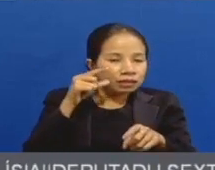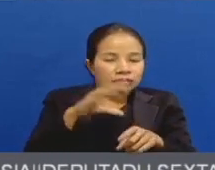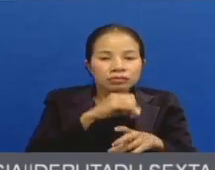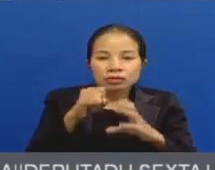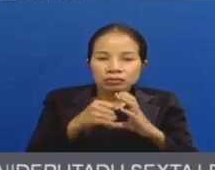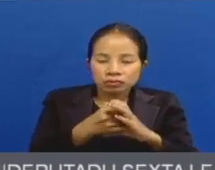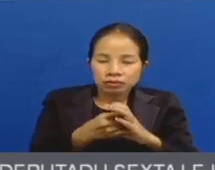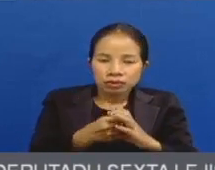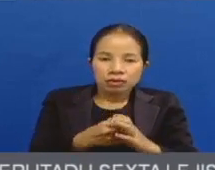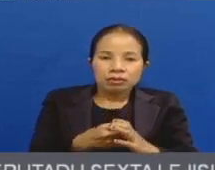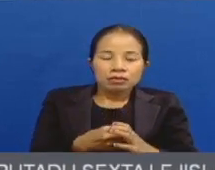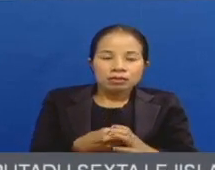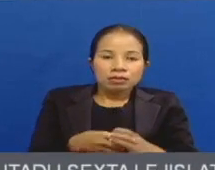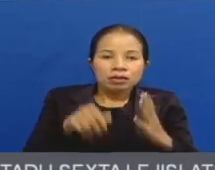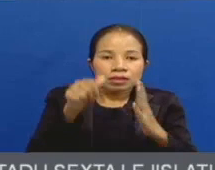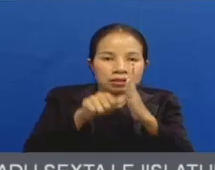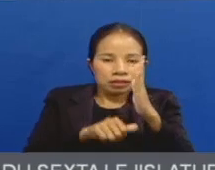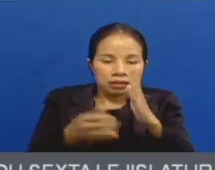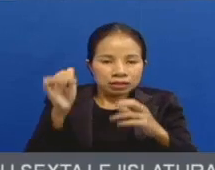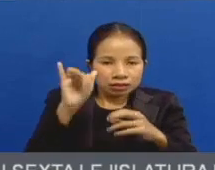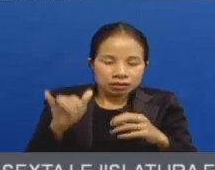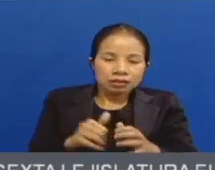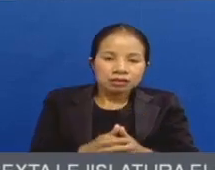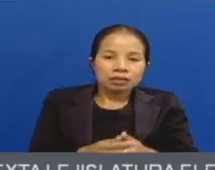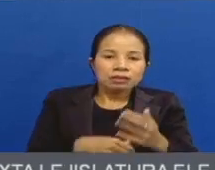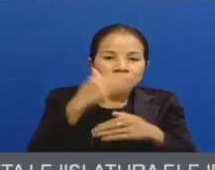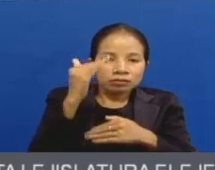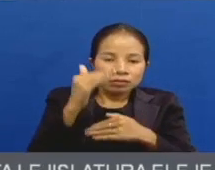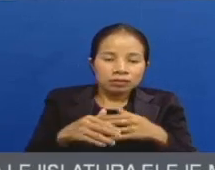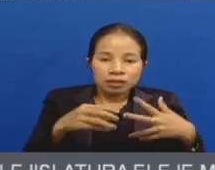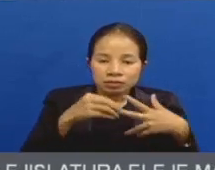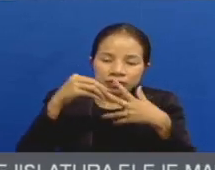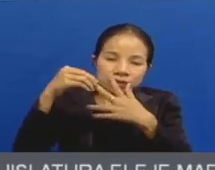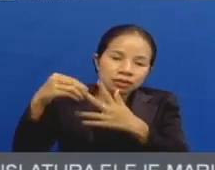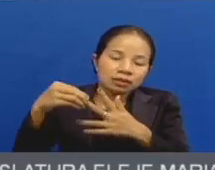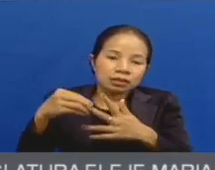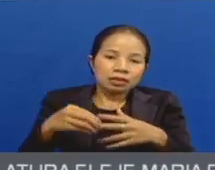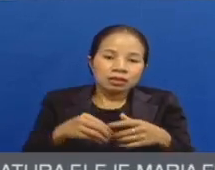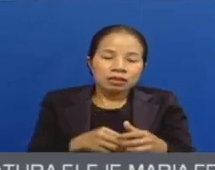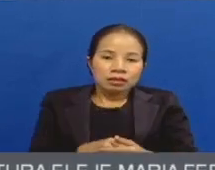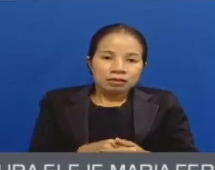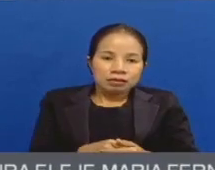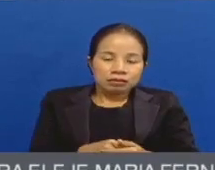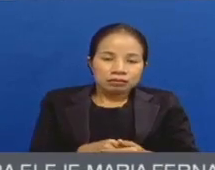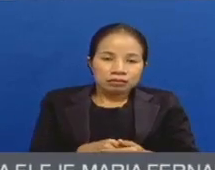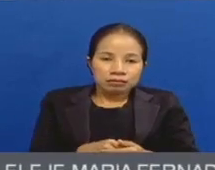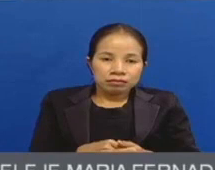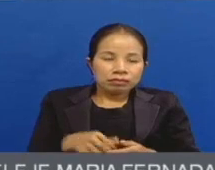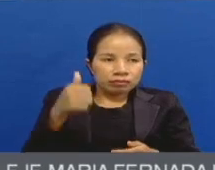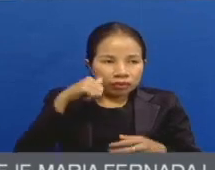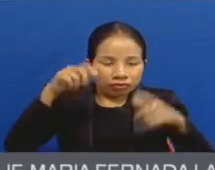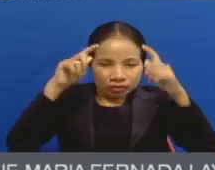inclusão ia agenda sira nebema tuir mai liliu plataforma de ação feto Timor Leste